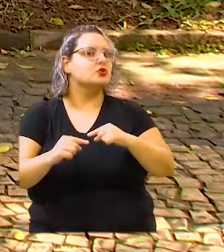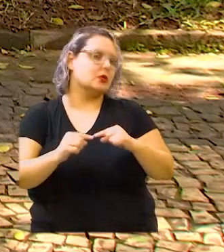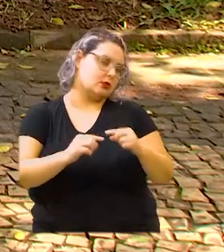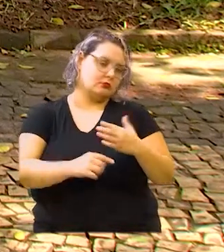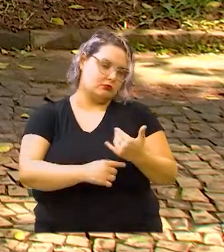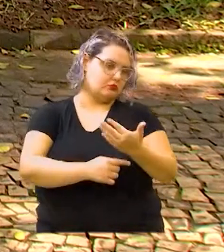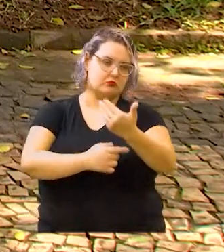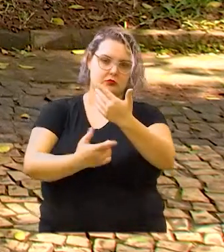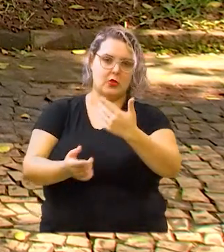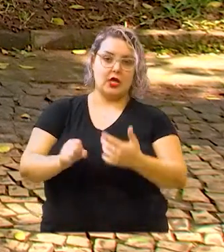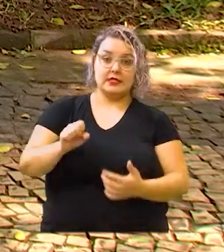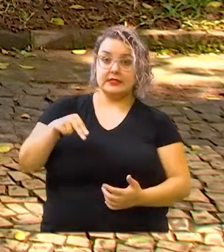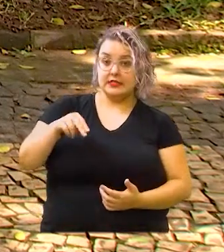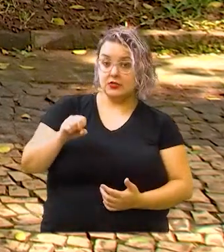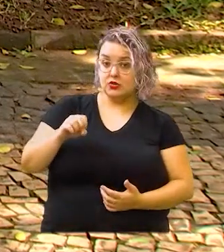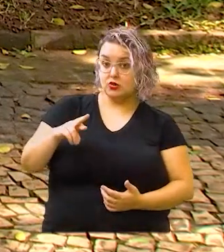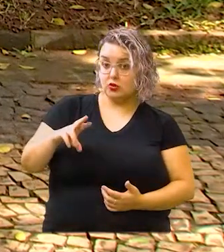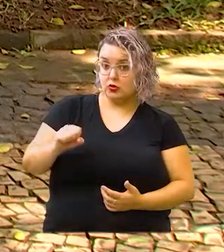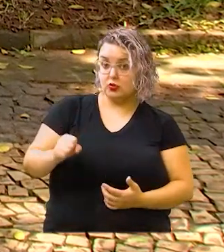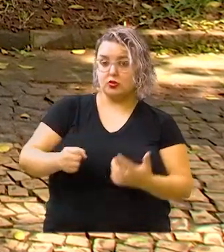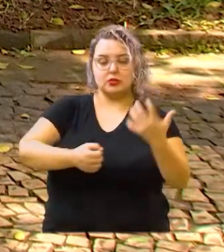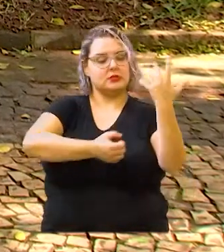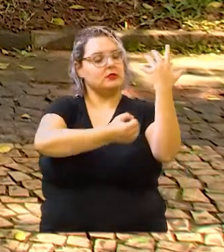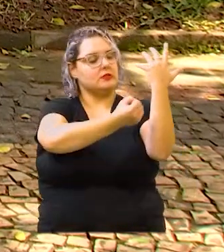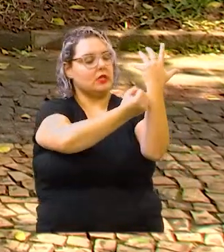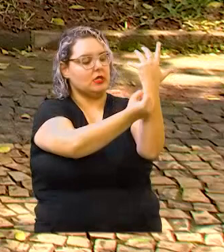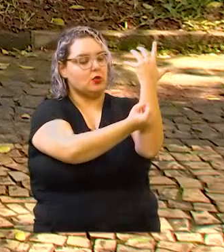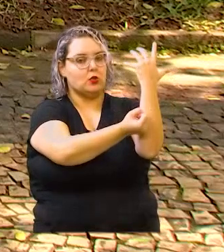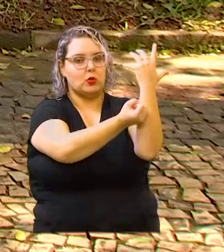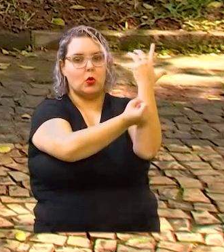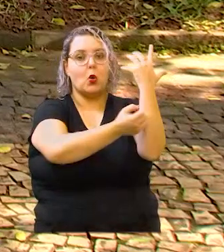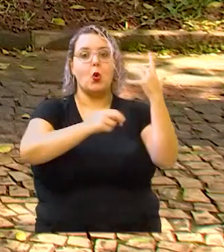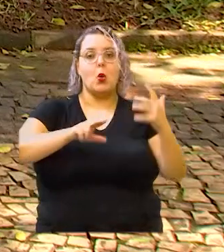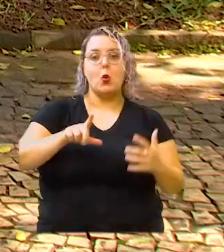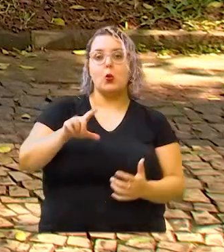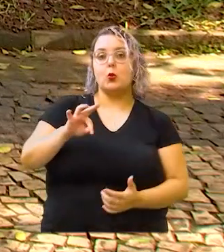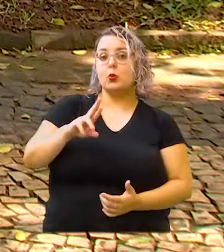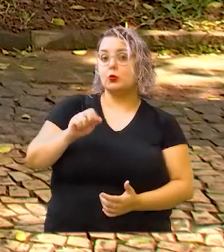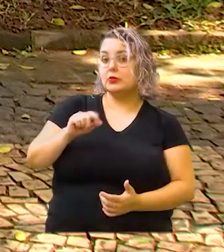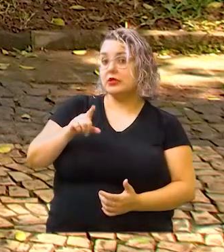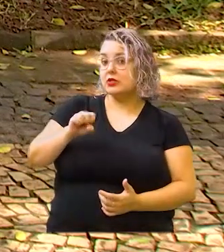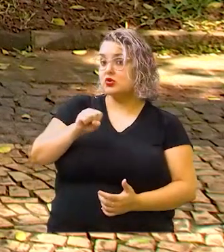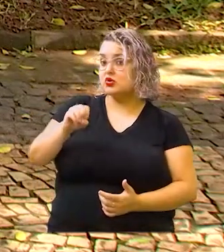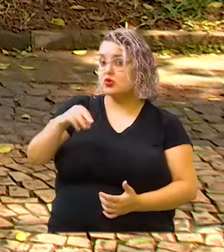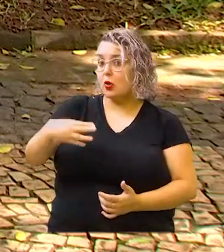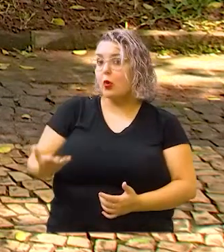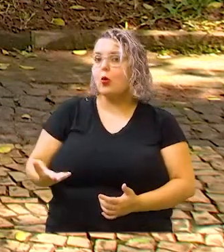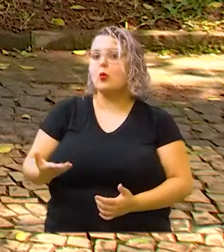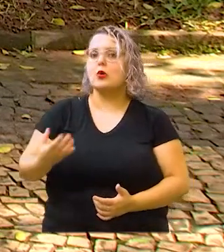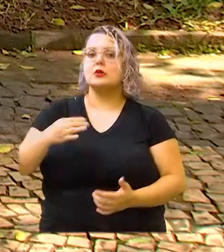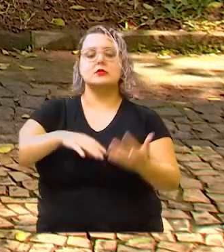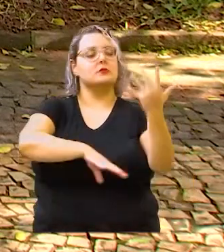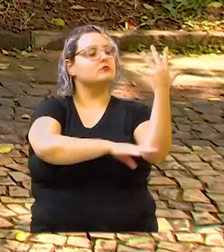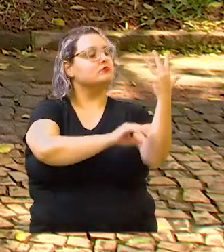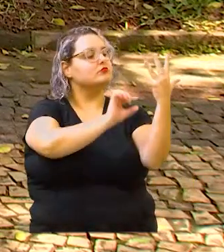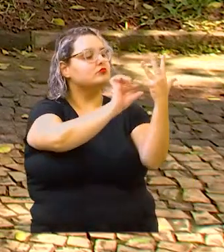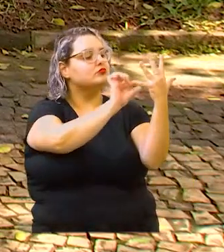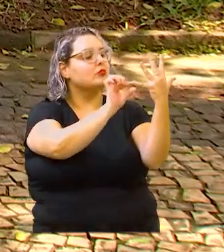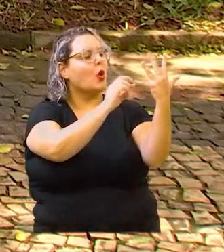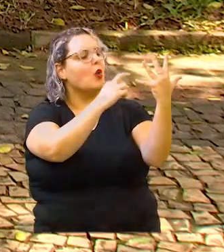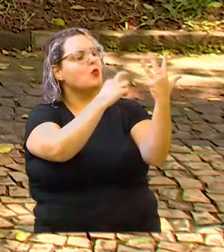como sensores, como ultrassons, que você coloca na estrutura da árvore para ver se o caule